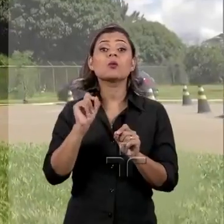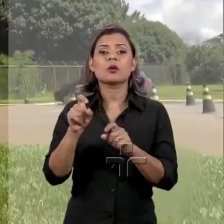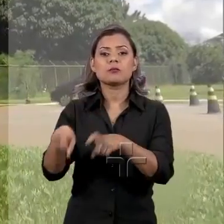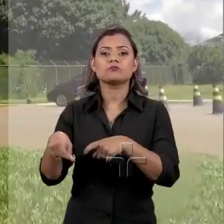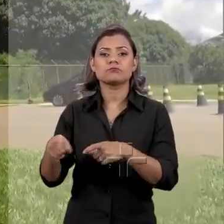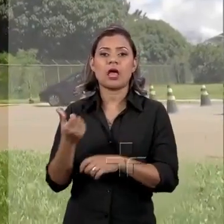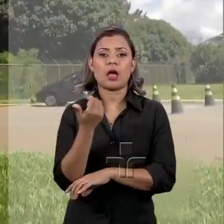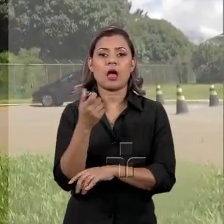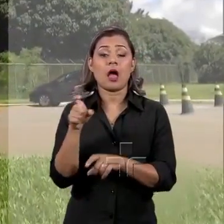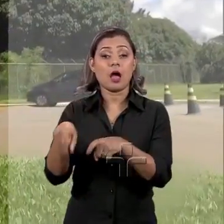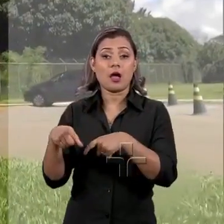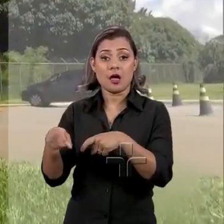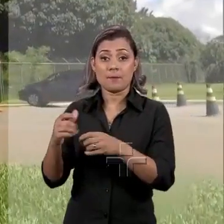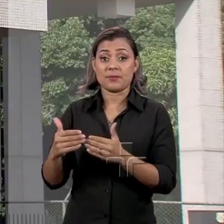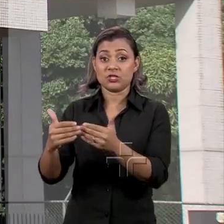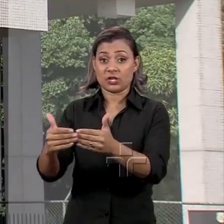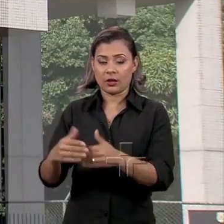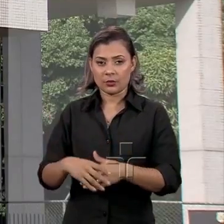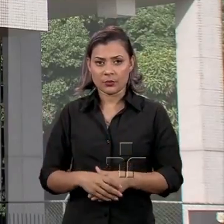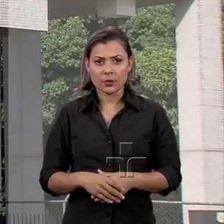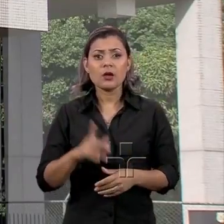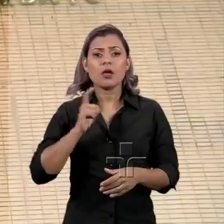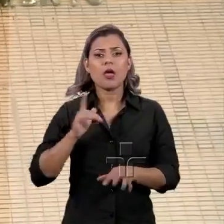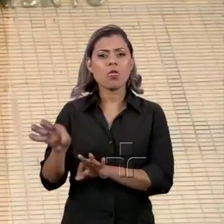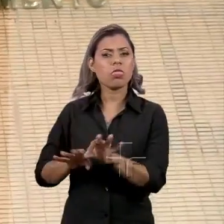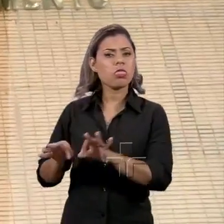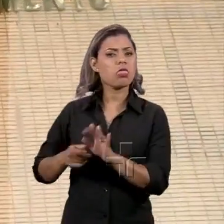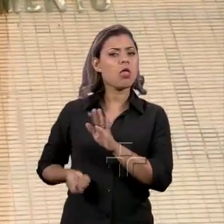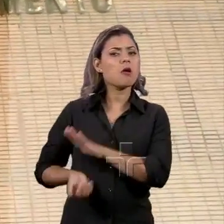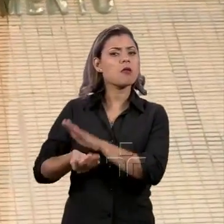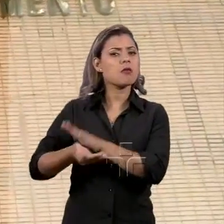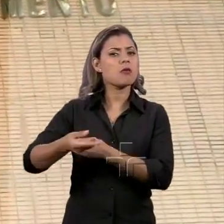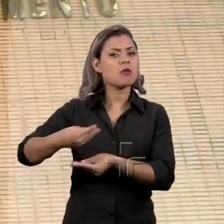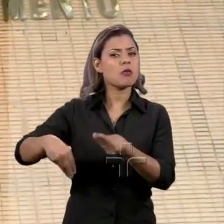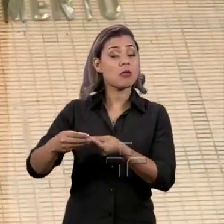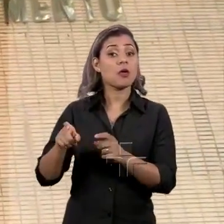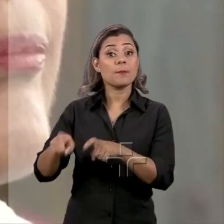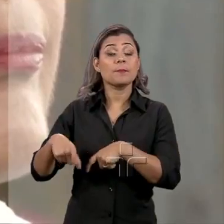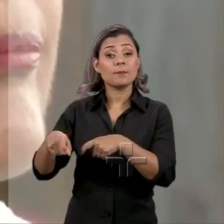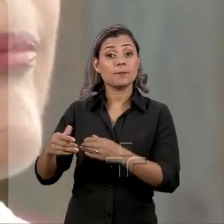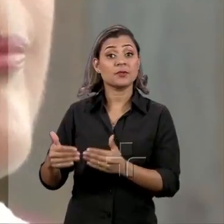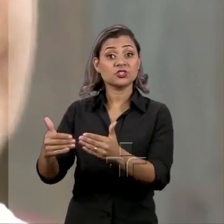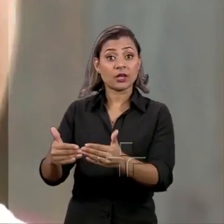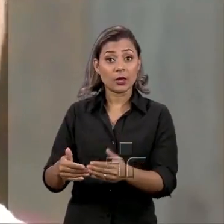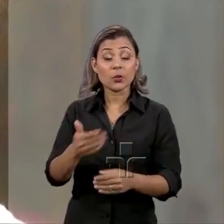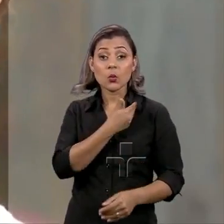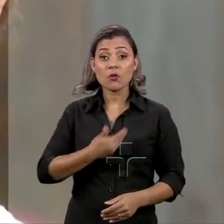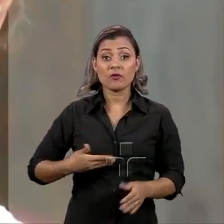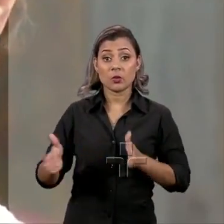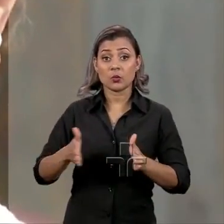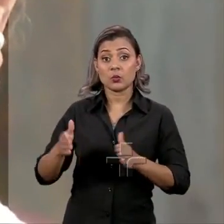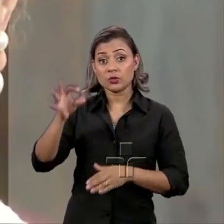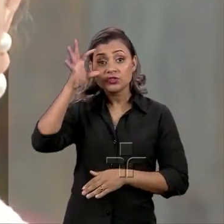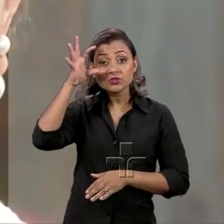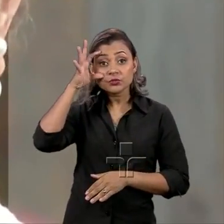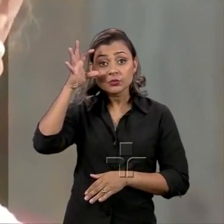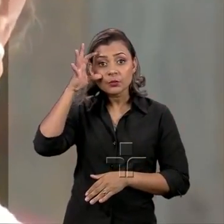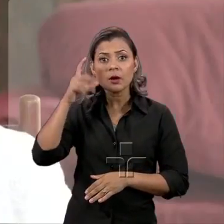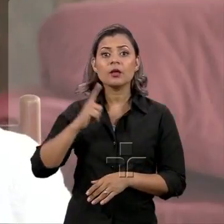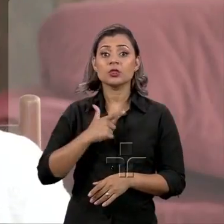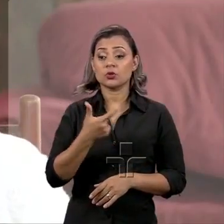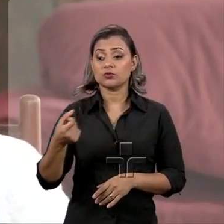O foco da operação é um esquema de corrupção no Ministério da Agricultura durante o governo Dilma Rousseff